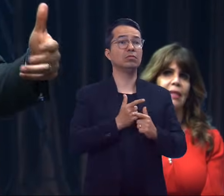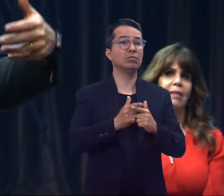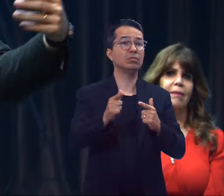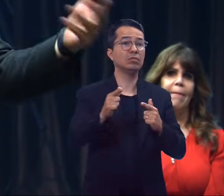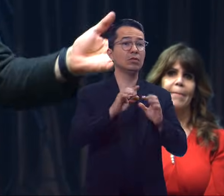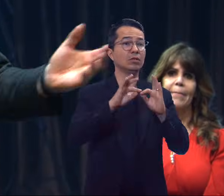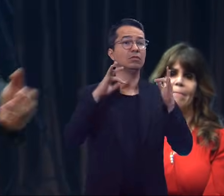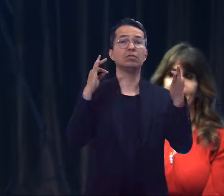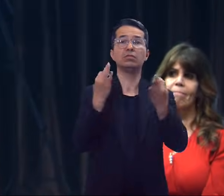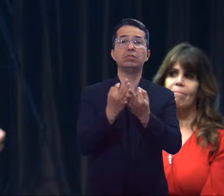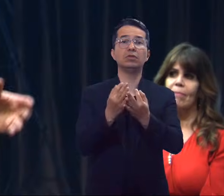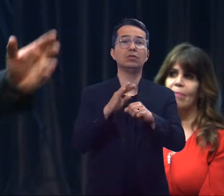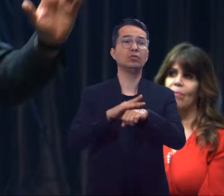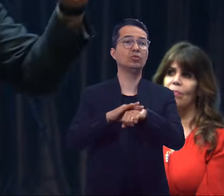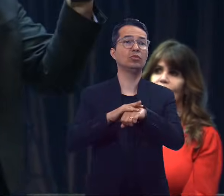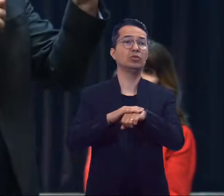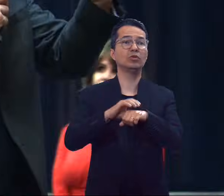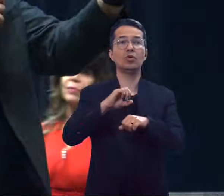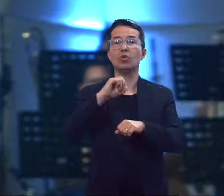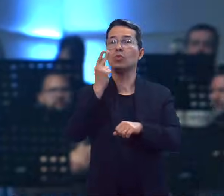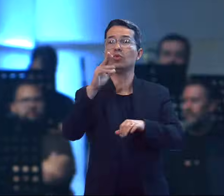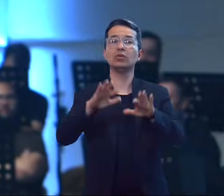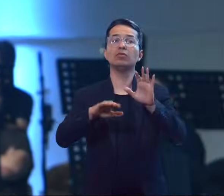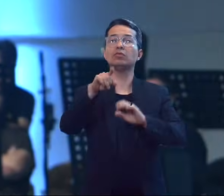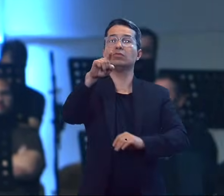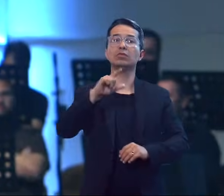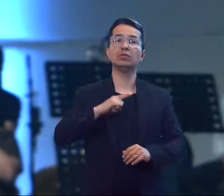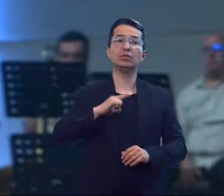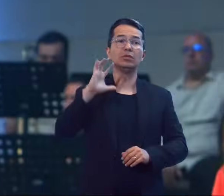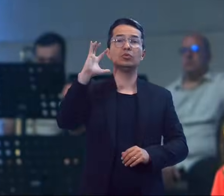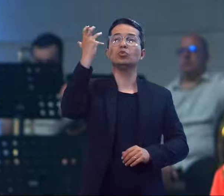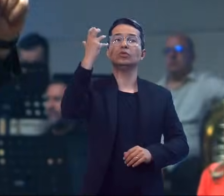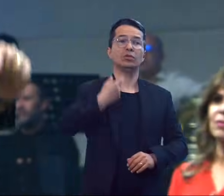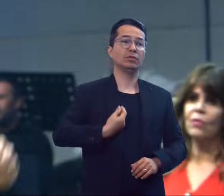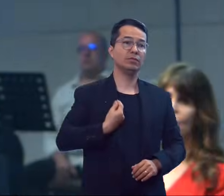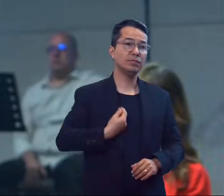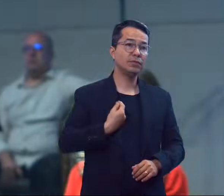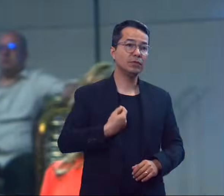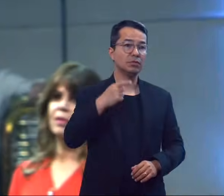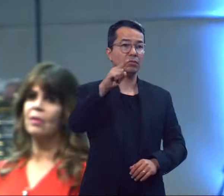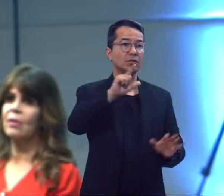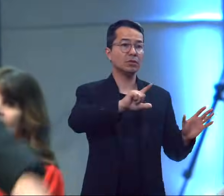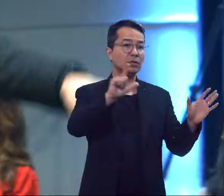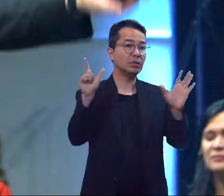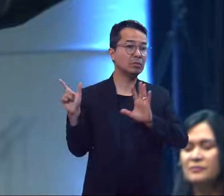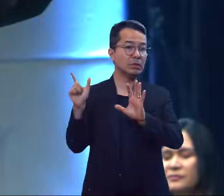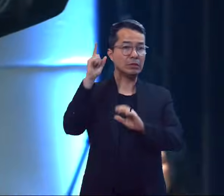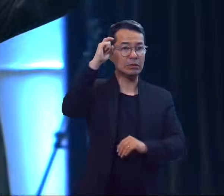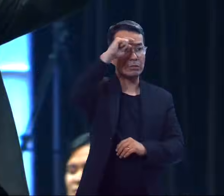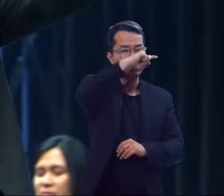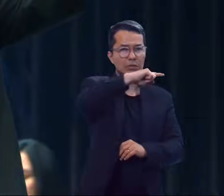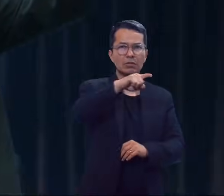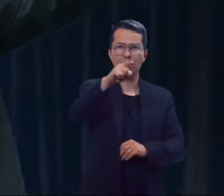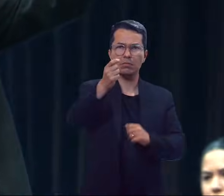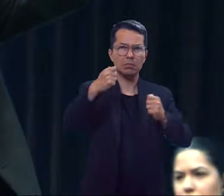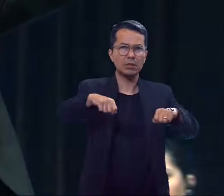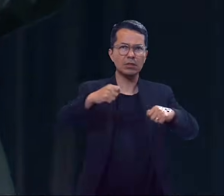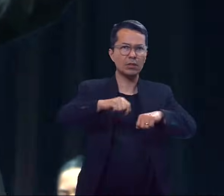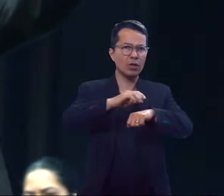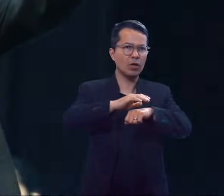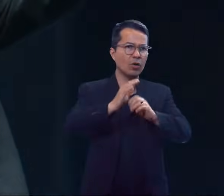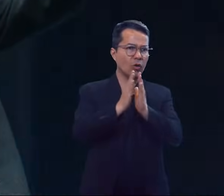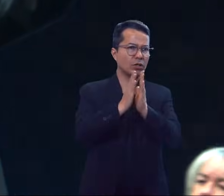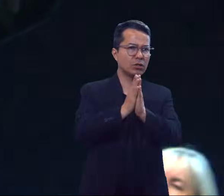está doente, enfermo, ou tem uma situação complicada essa semana para resolver. Aonde você está? Levanta a mão aí, deixa eu